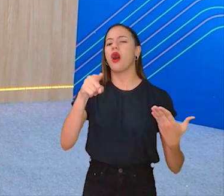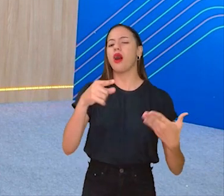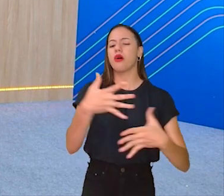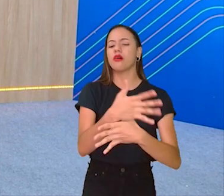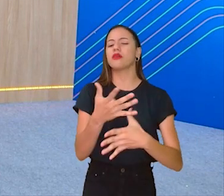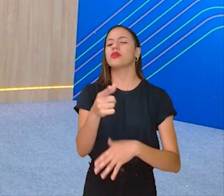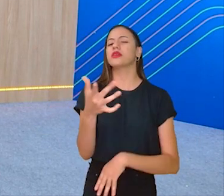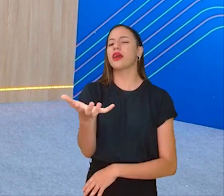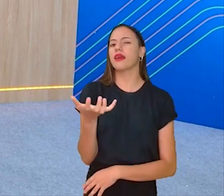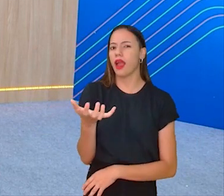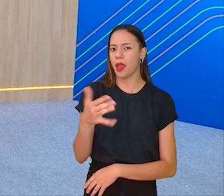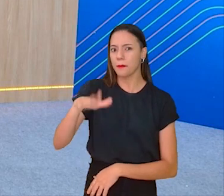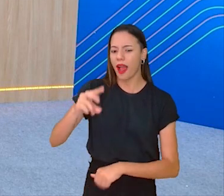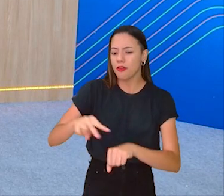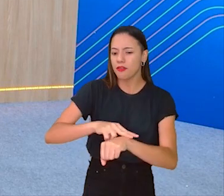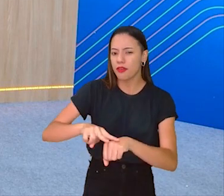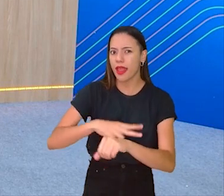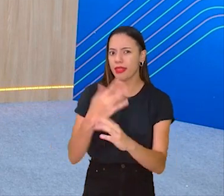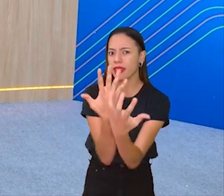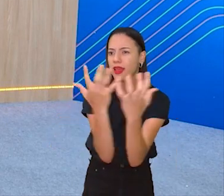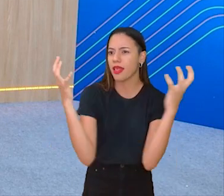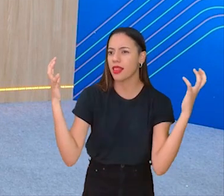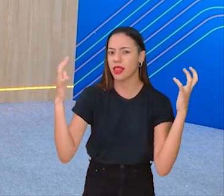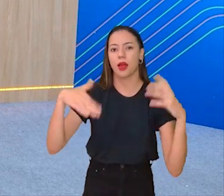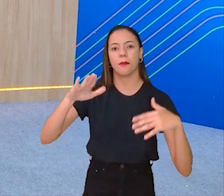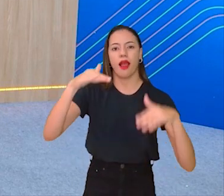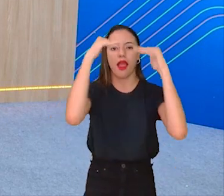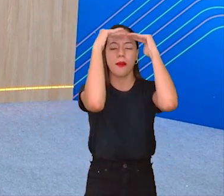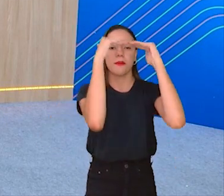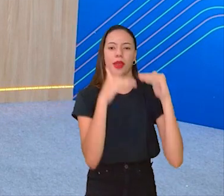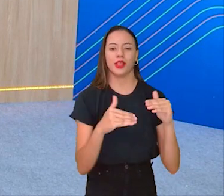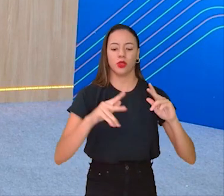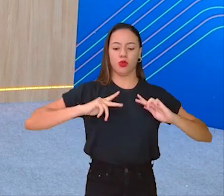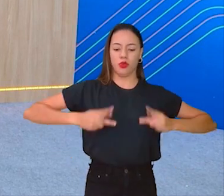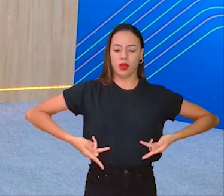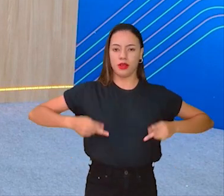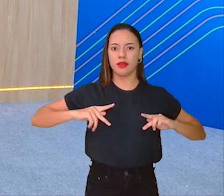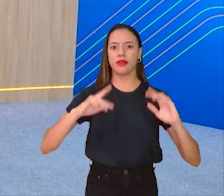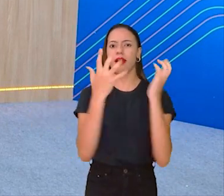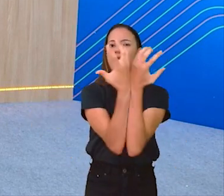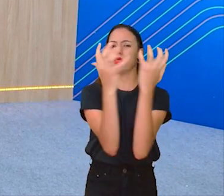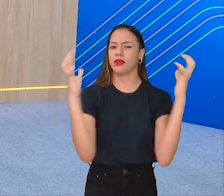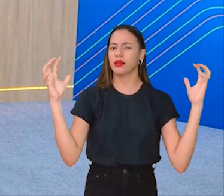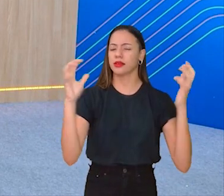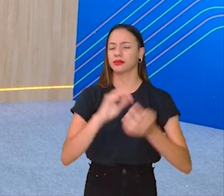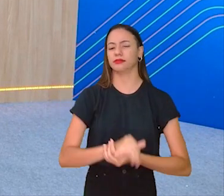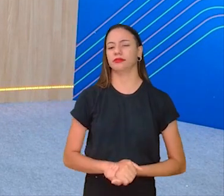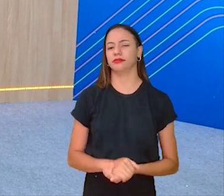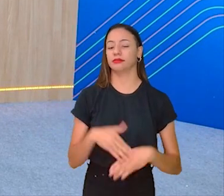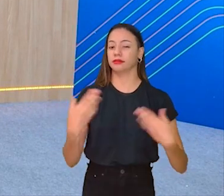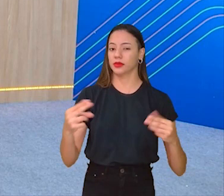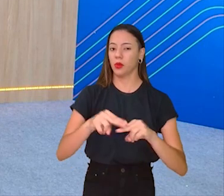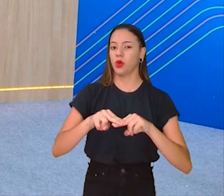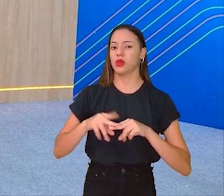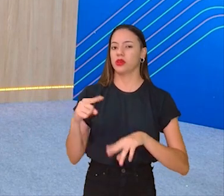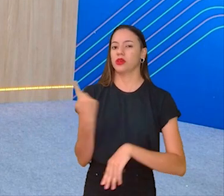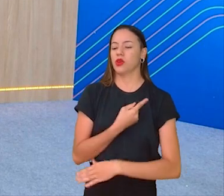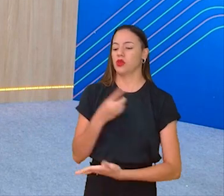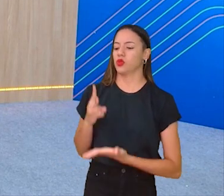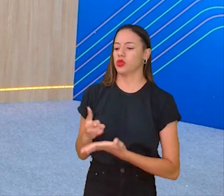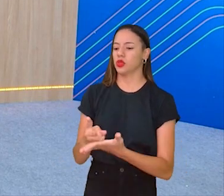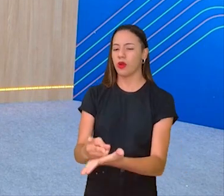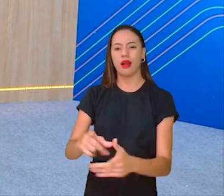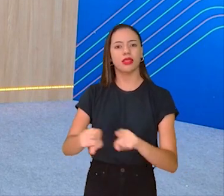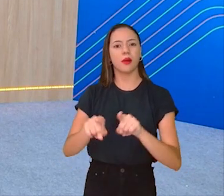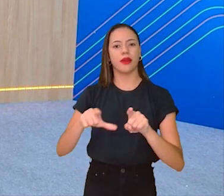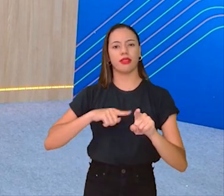mais verde, com mais respeito à natureza, com mais respeito à natureza humana. E aí a gente continua essa temática, que já faz um link com a nossa